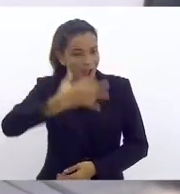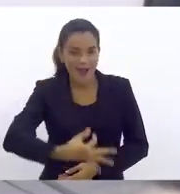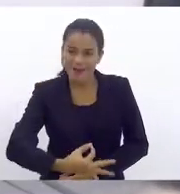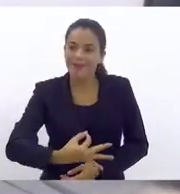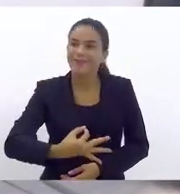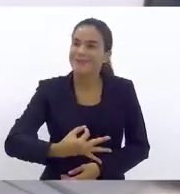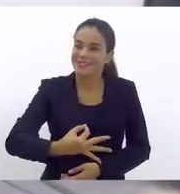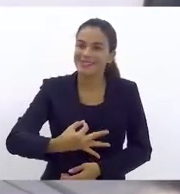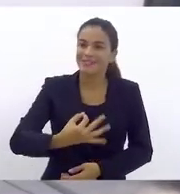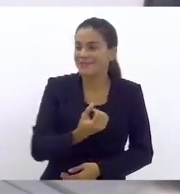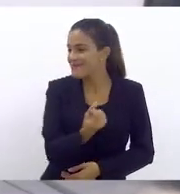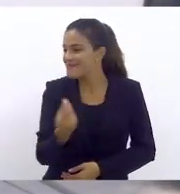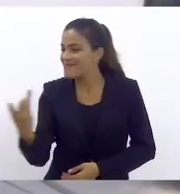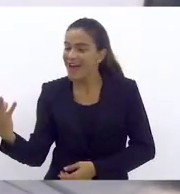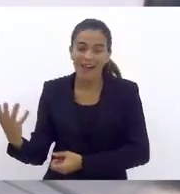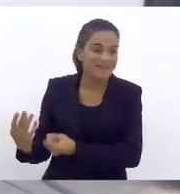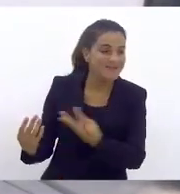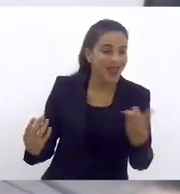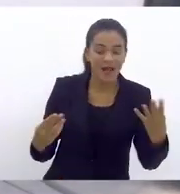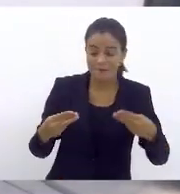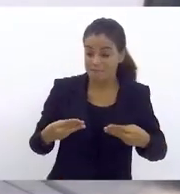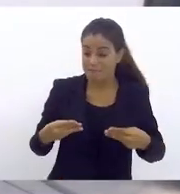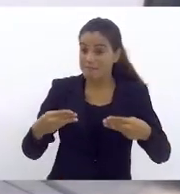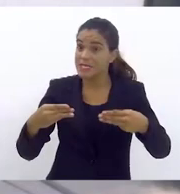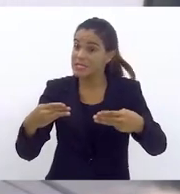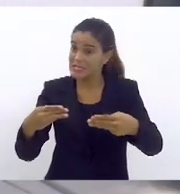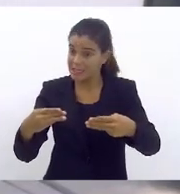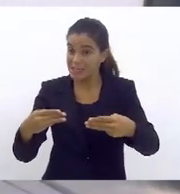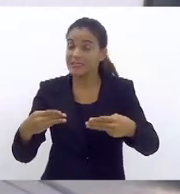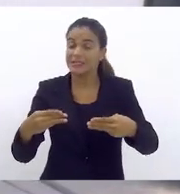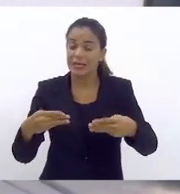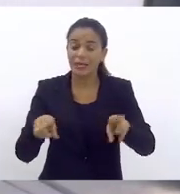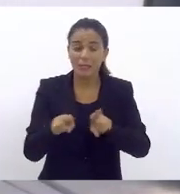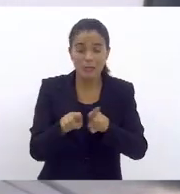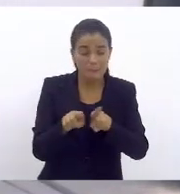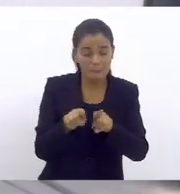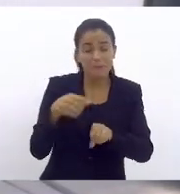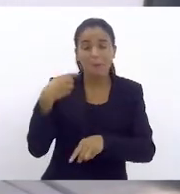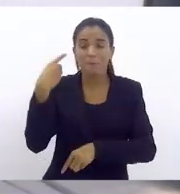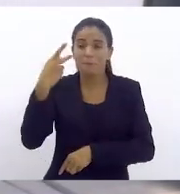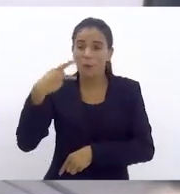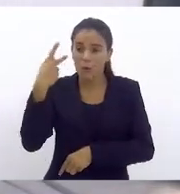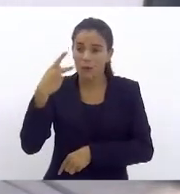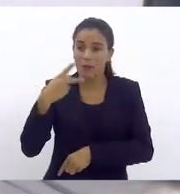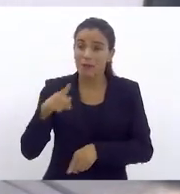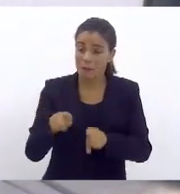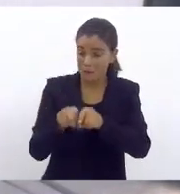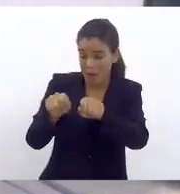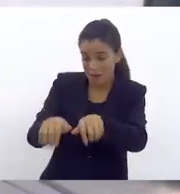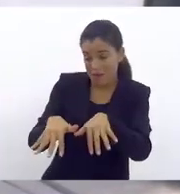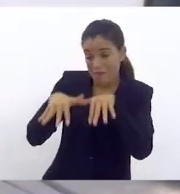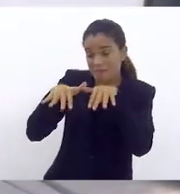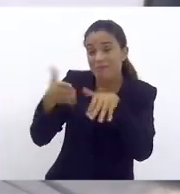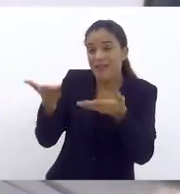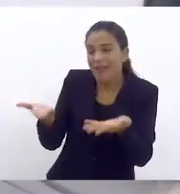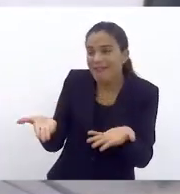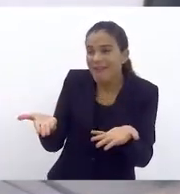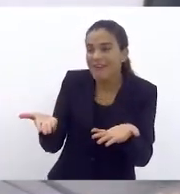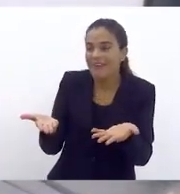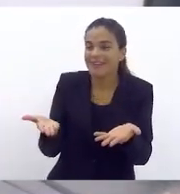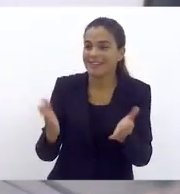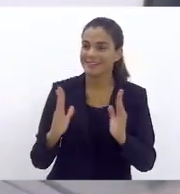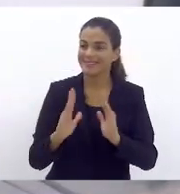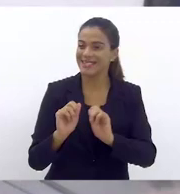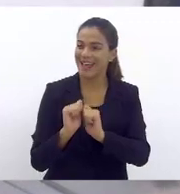de vários outros ministérios de várias outras dimensões de política no Parlamento o exemplo tá aqui